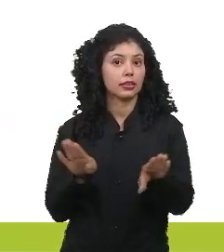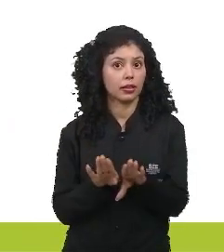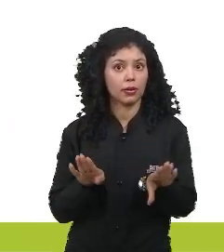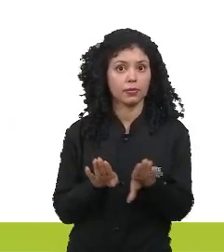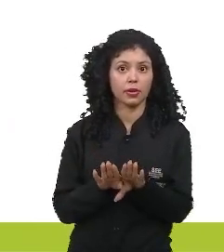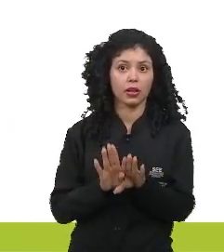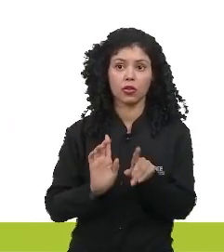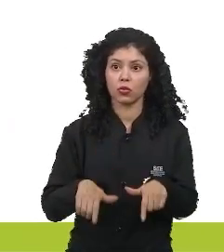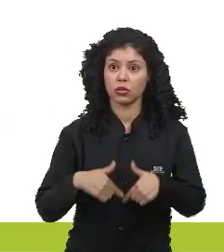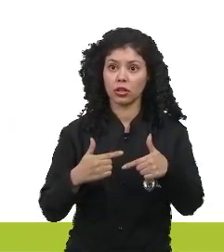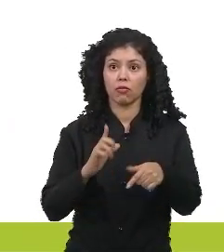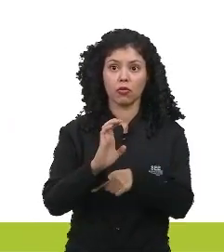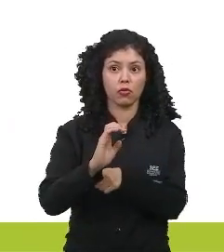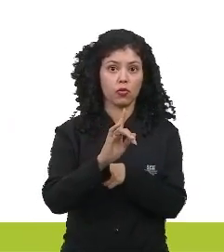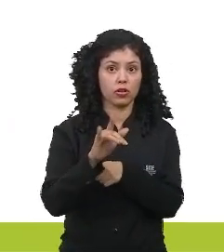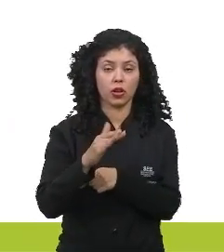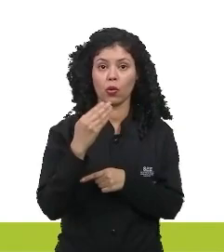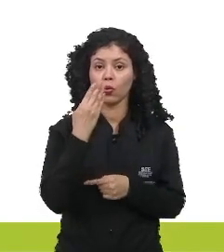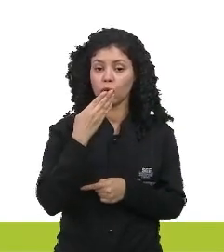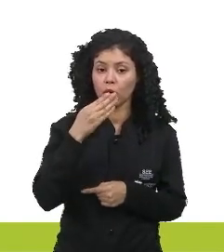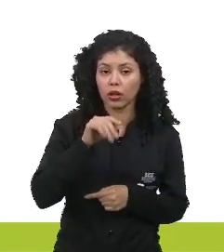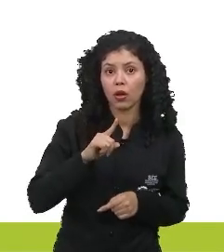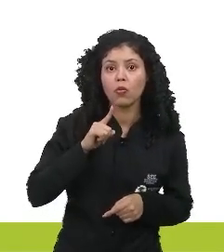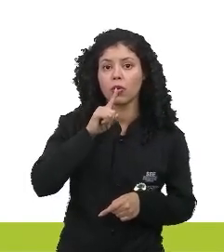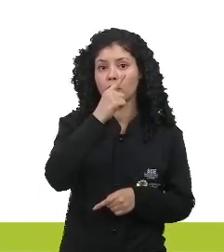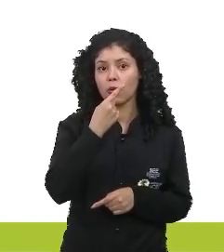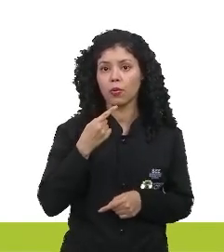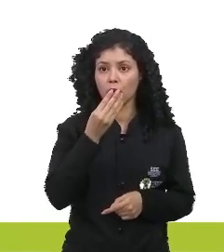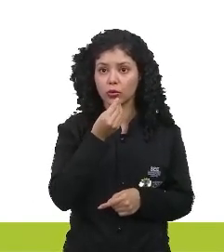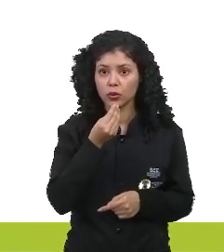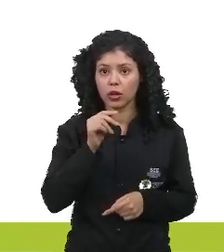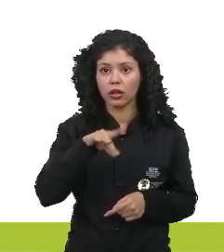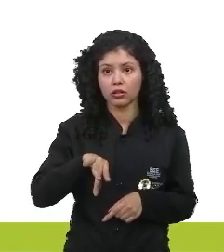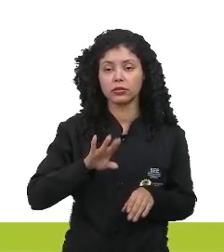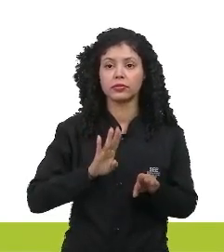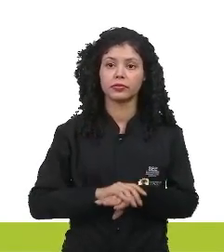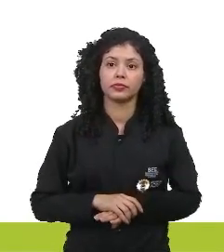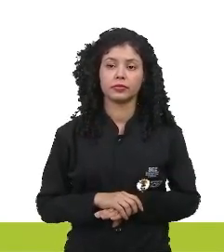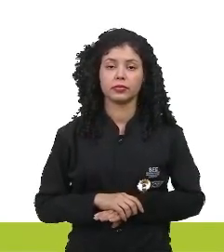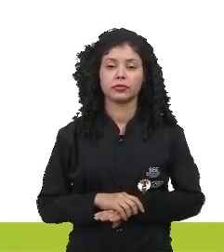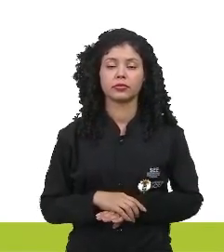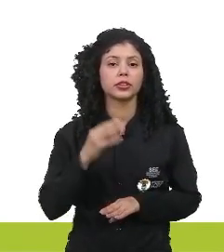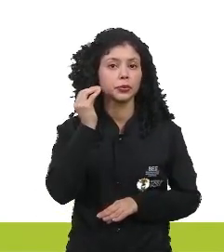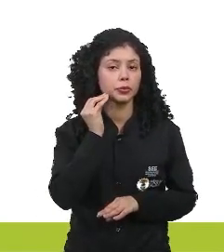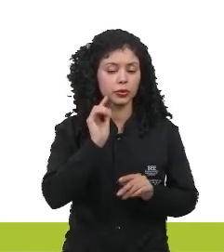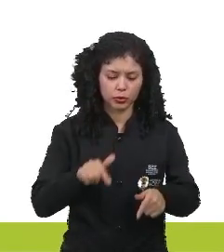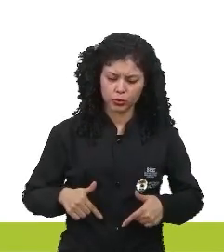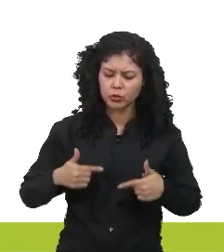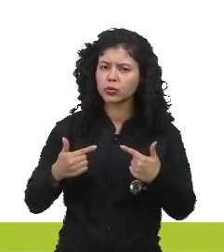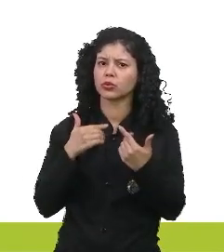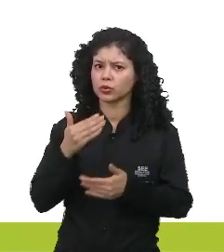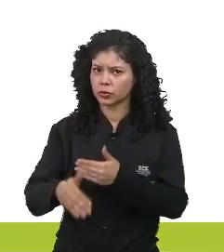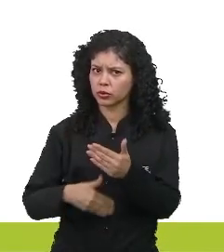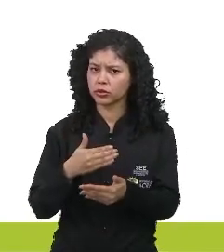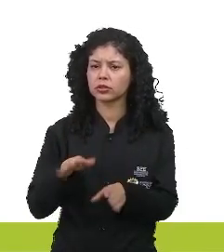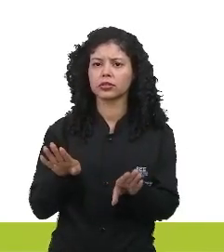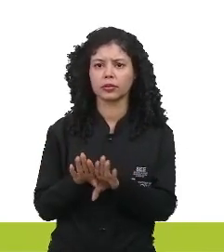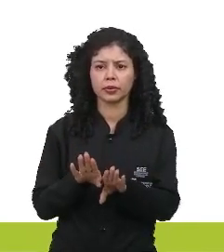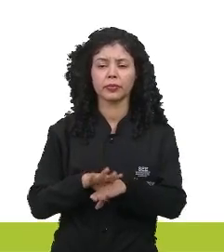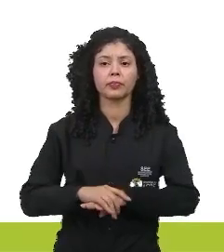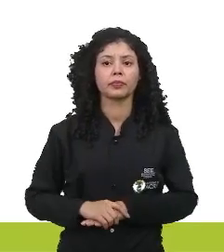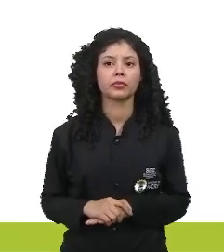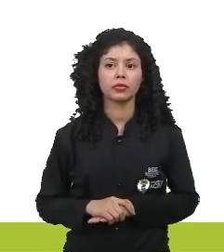indígenas atacavam os engenhos de açúcar para tentar resistir a esse processo de